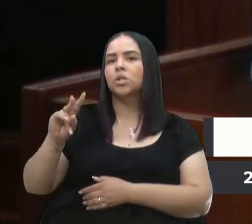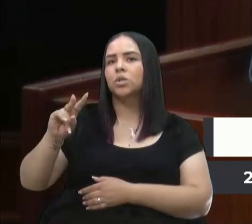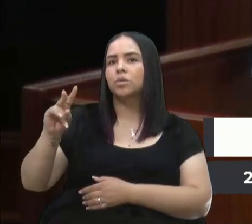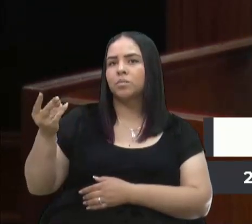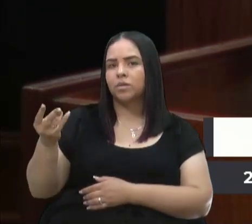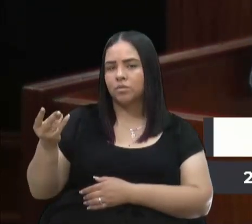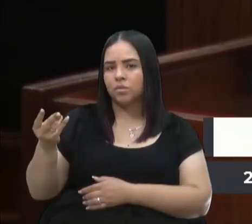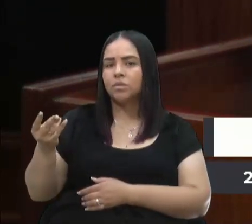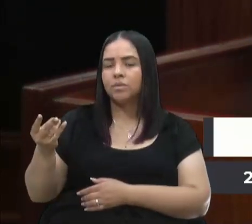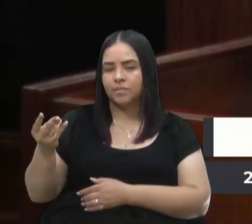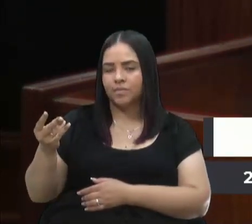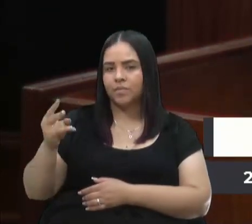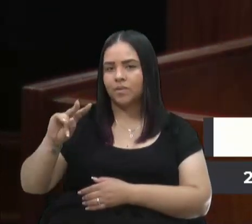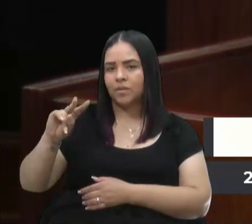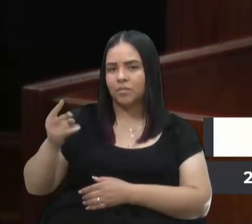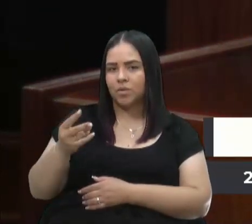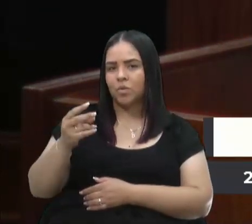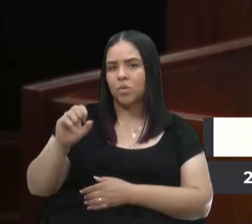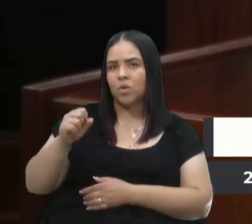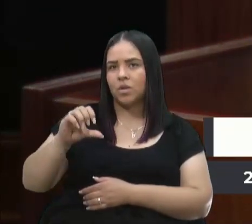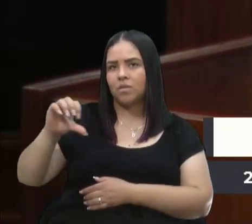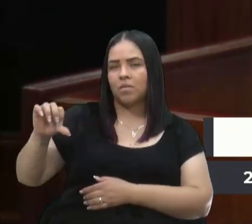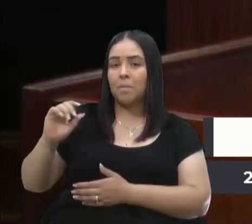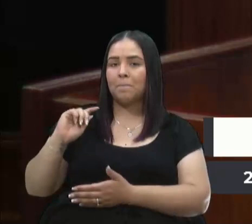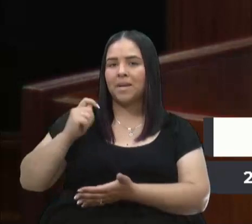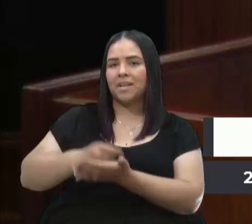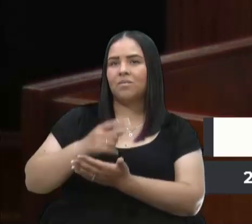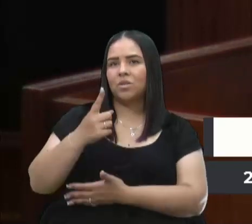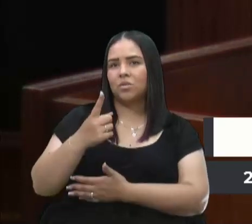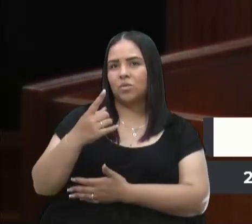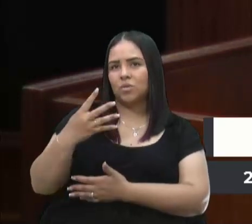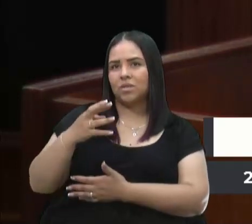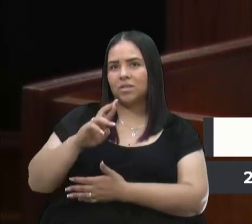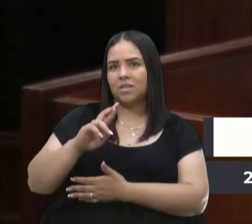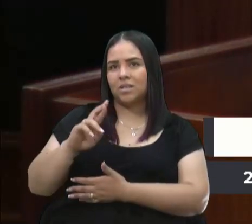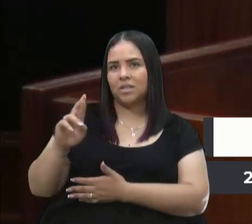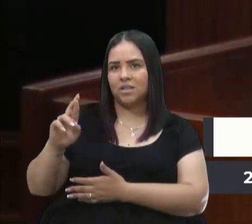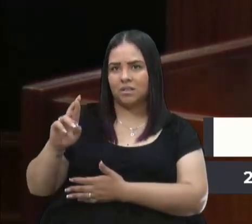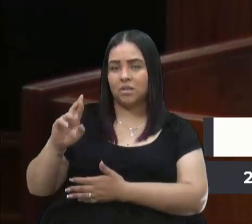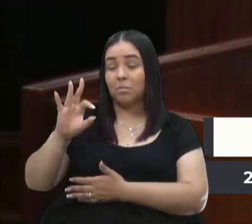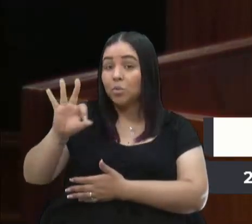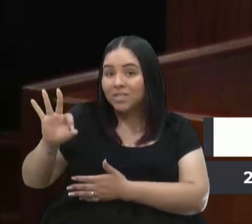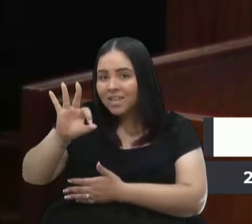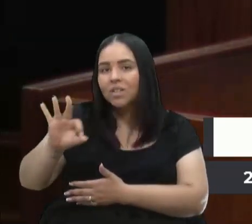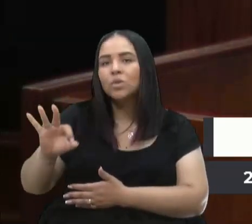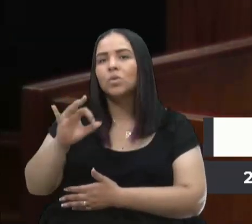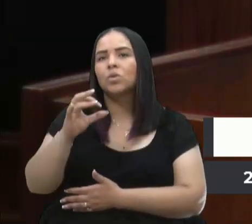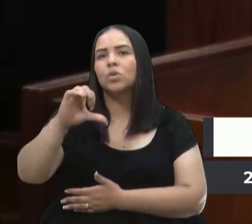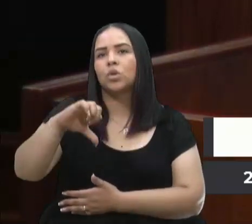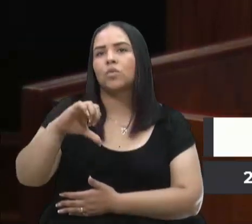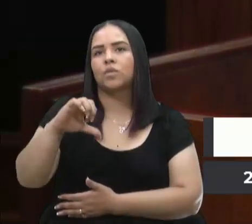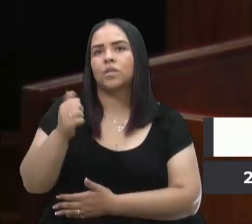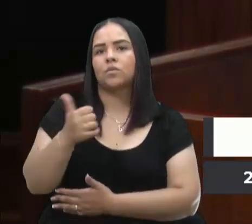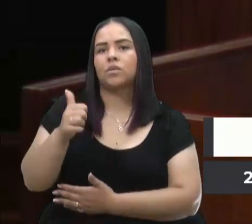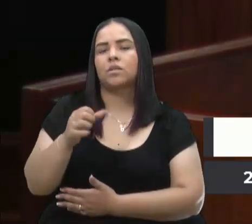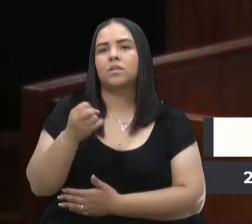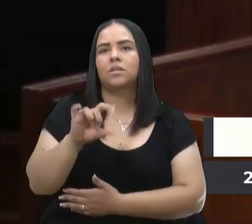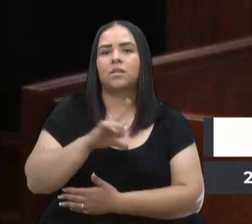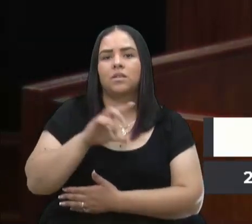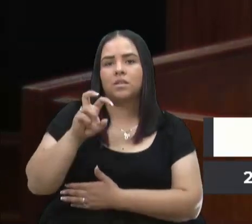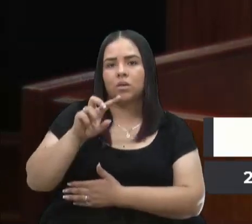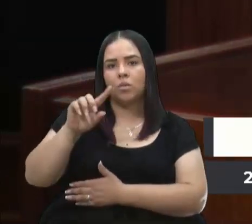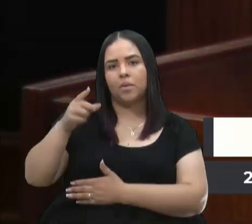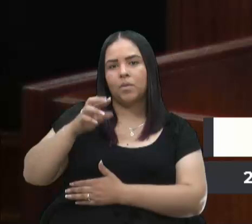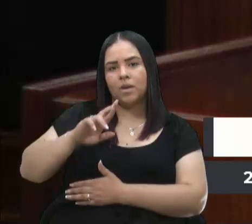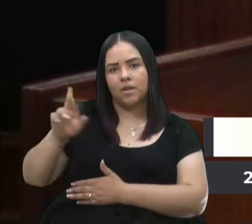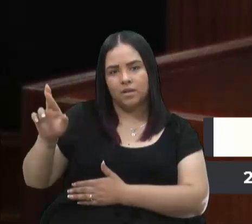de imunidade dos 2.089, ou seja, vai pagar R$ 14 sobre 911. Sei lá, quem recebe R$ 5.000 de